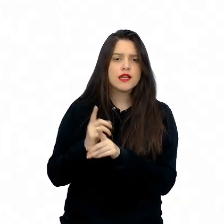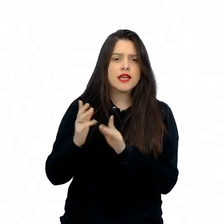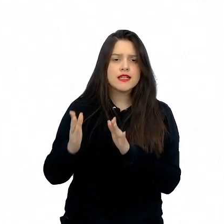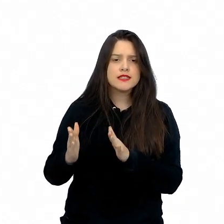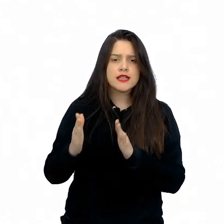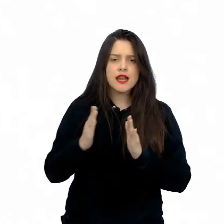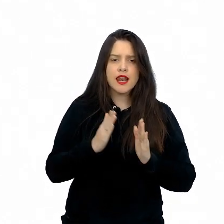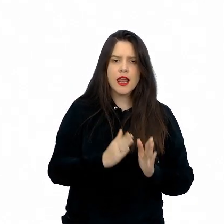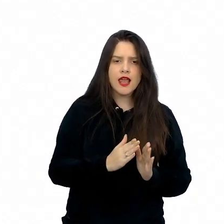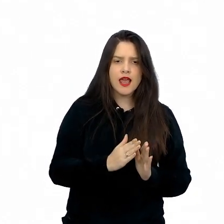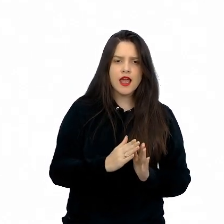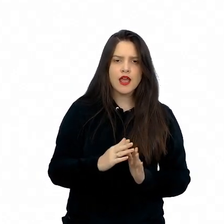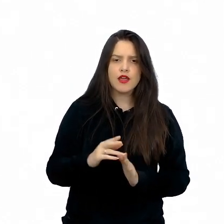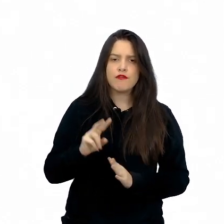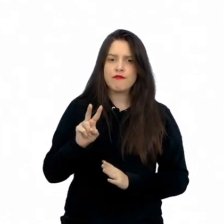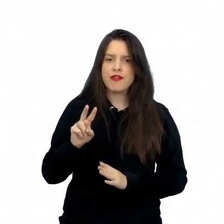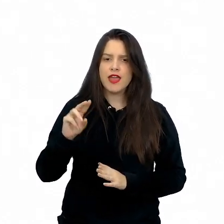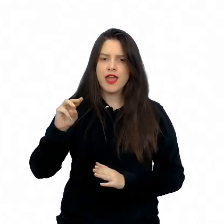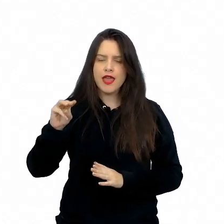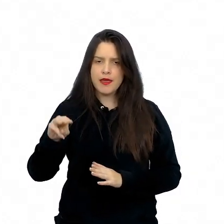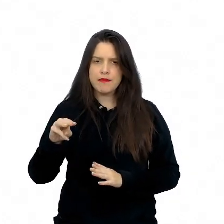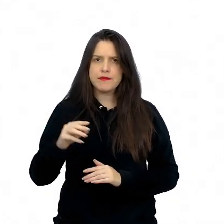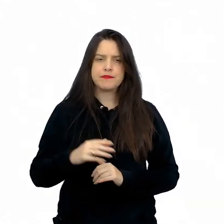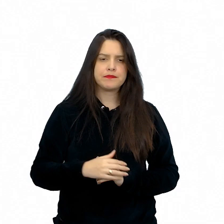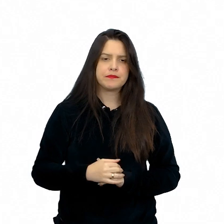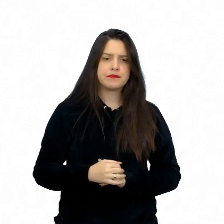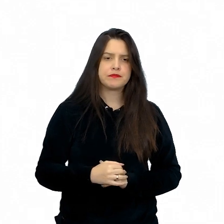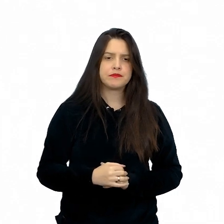aí, VM, tá?